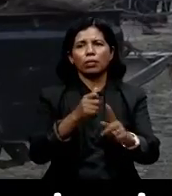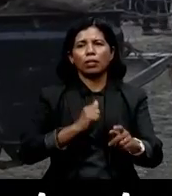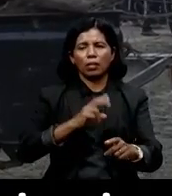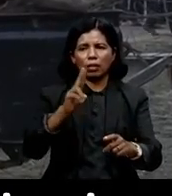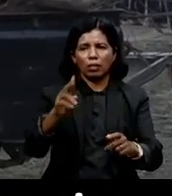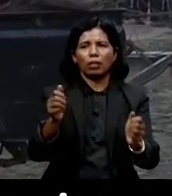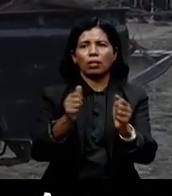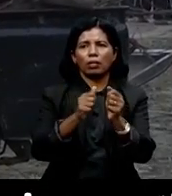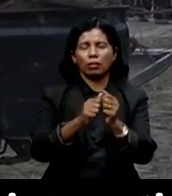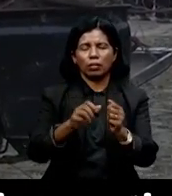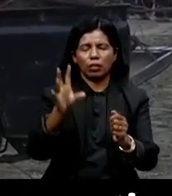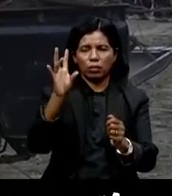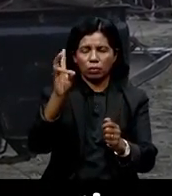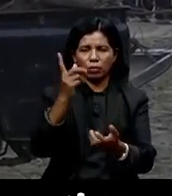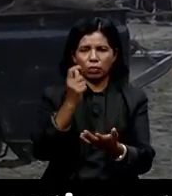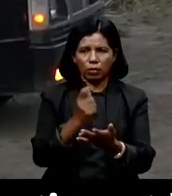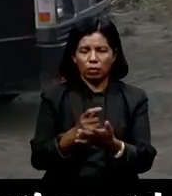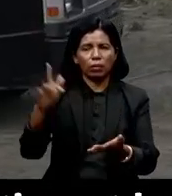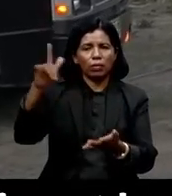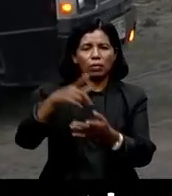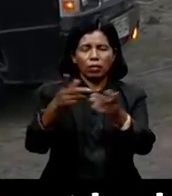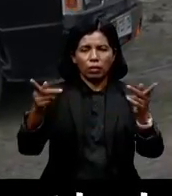moto criam Rito Racing, mostrou ona e a